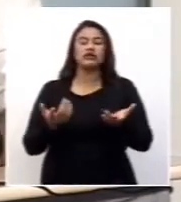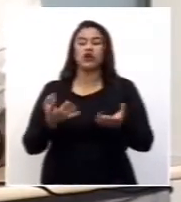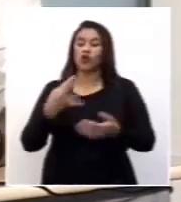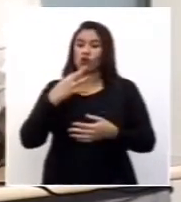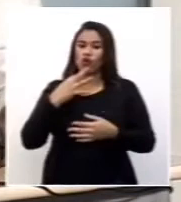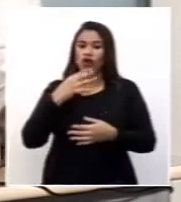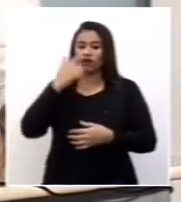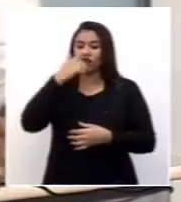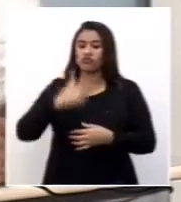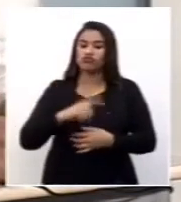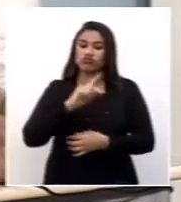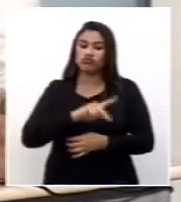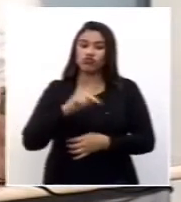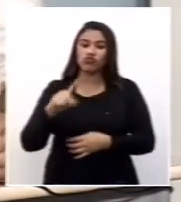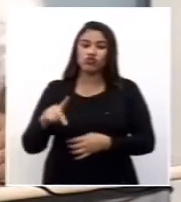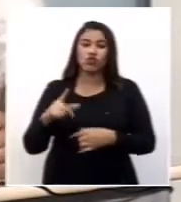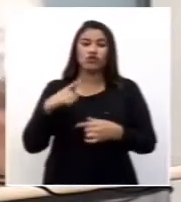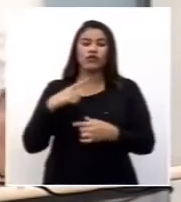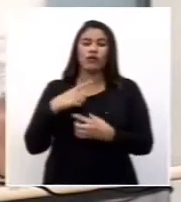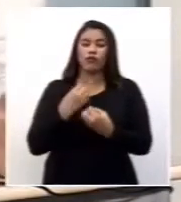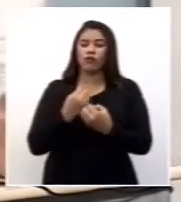as possibilidades são,